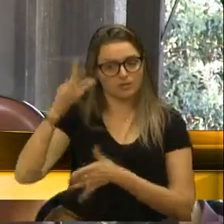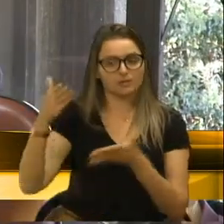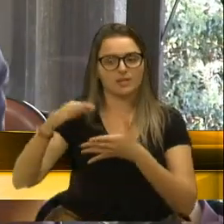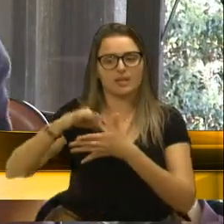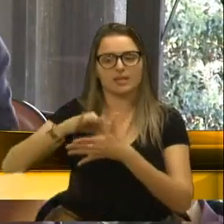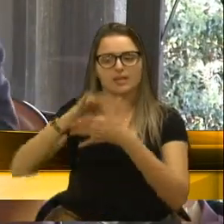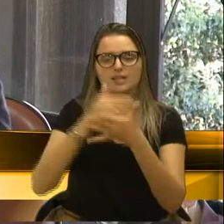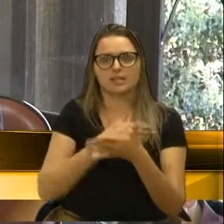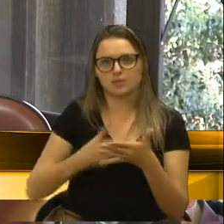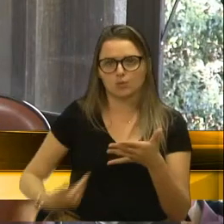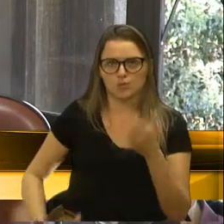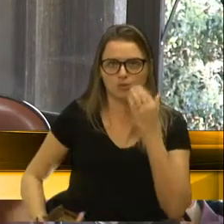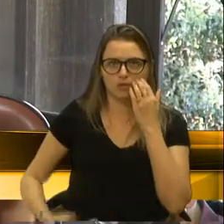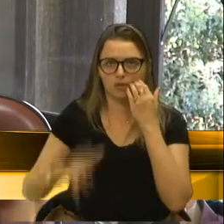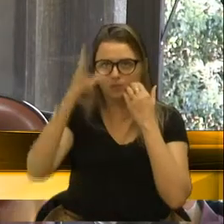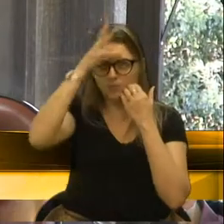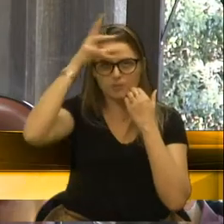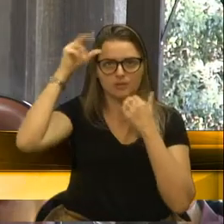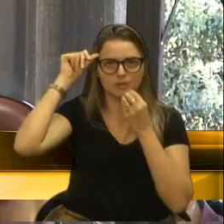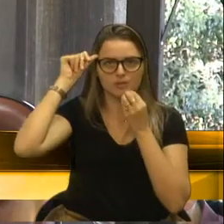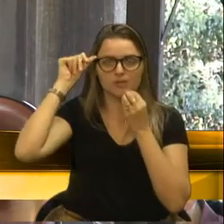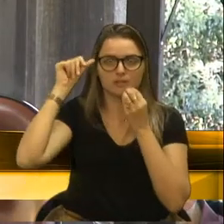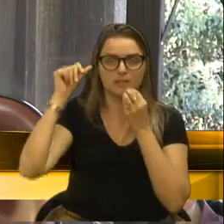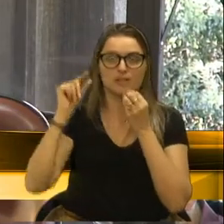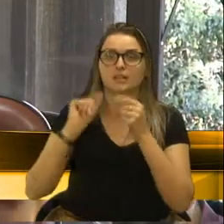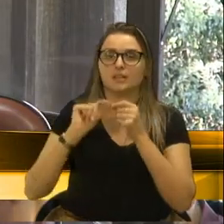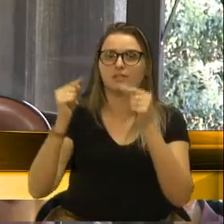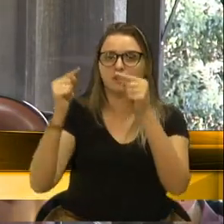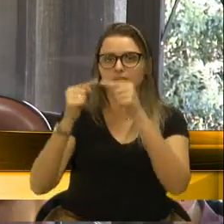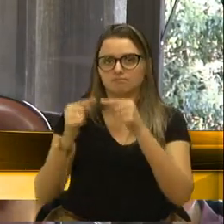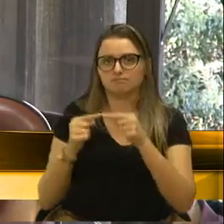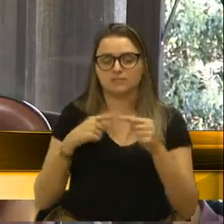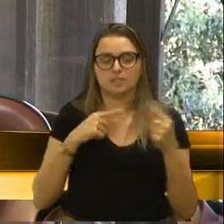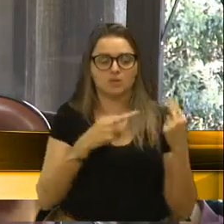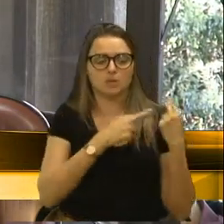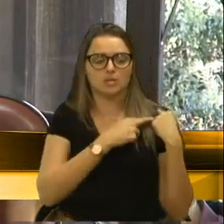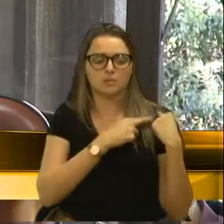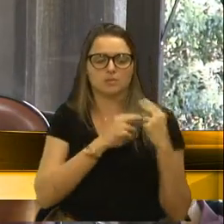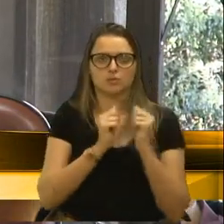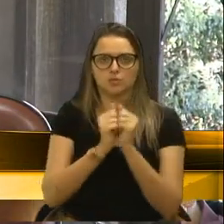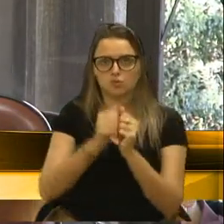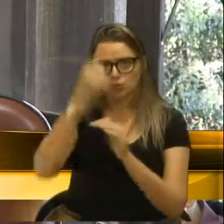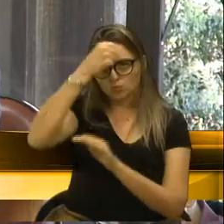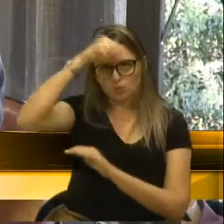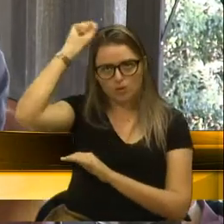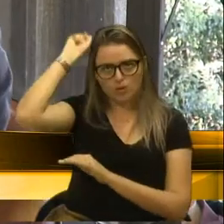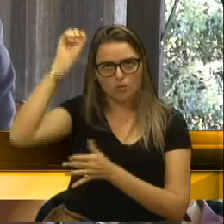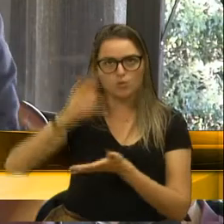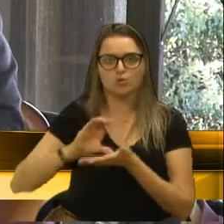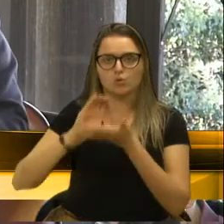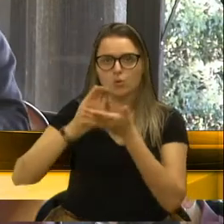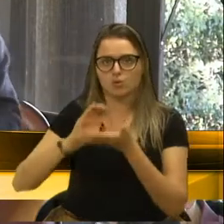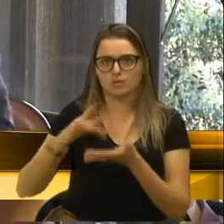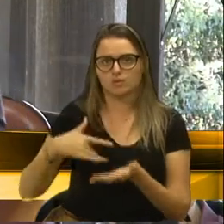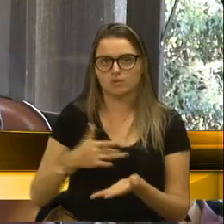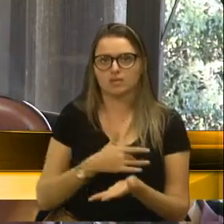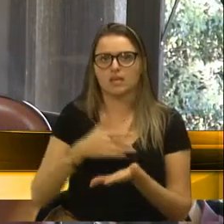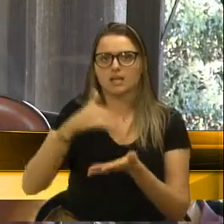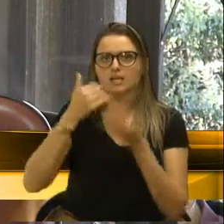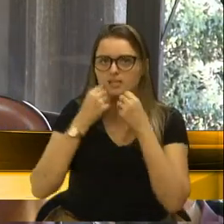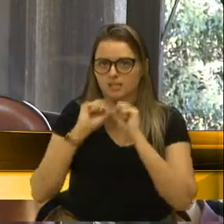se alinhou bem, de forma responsável, com a universidade, com o Conselho de Saúde, com a própria Secretaria da